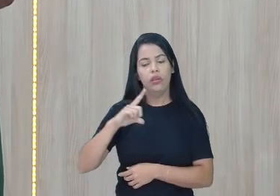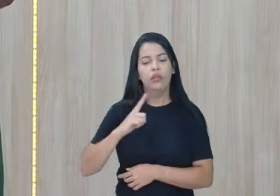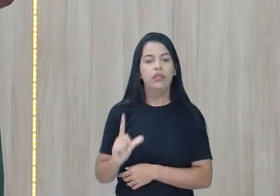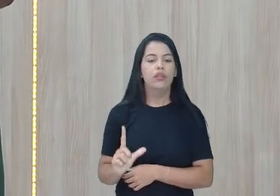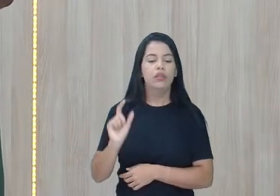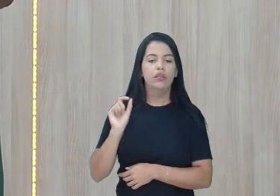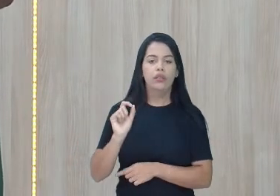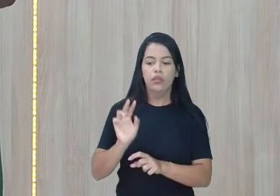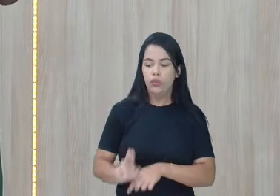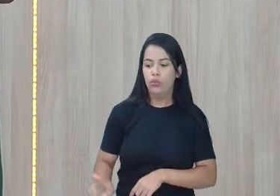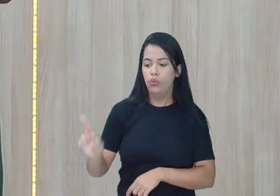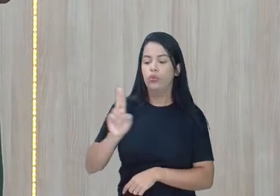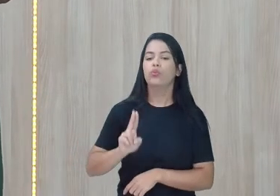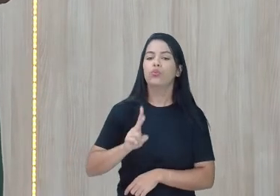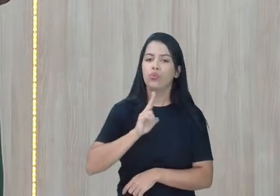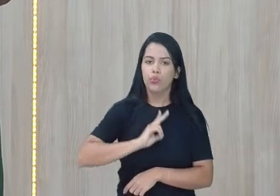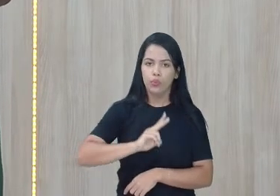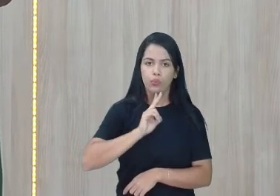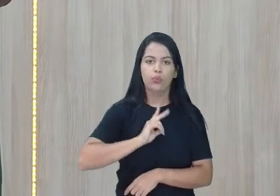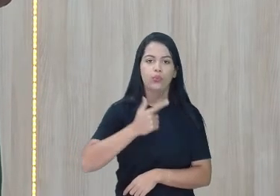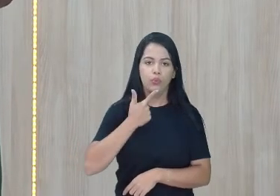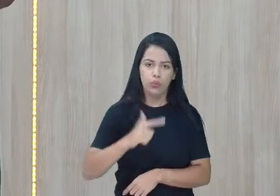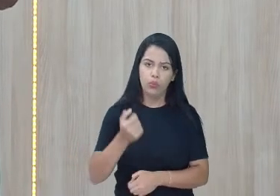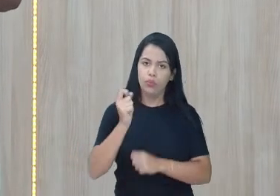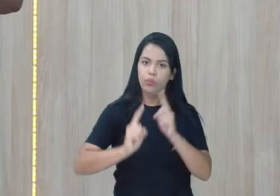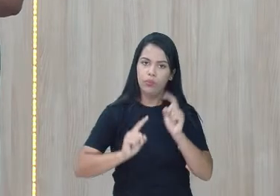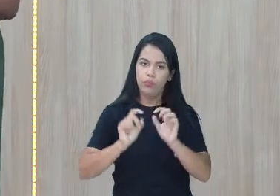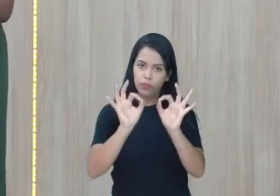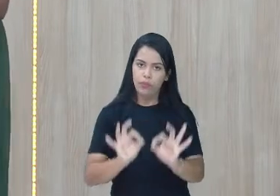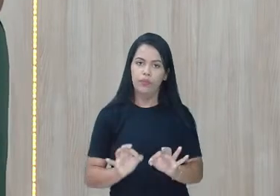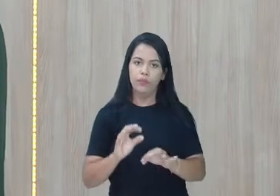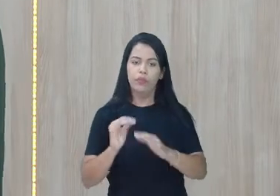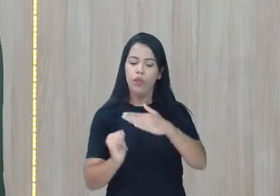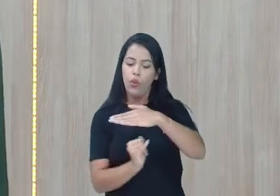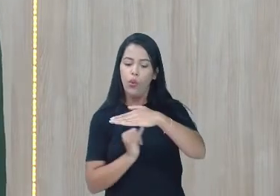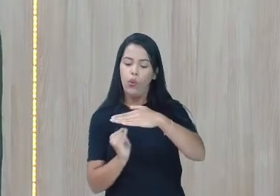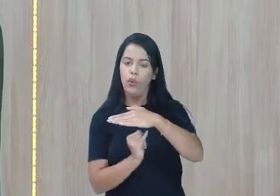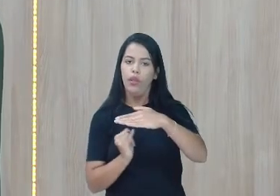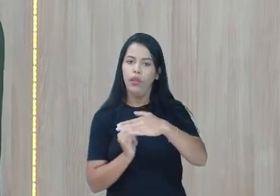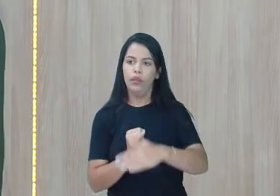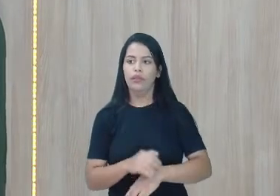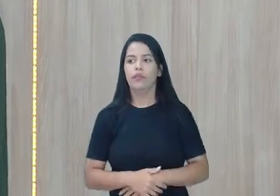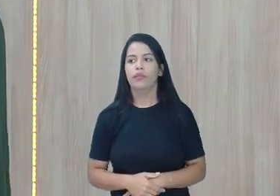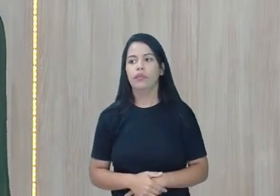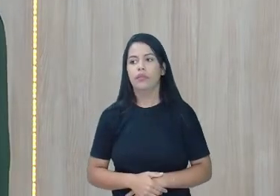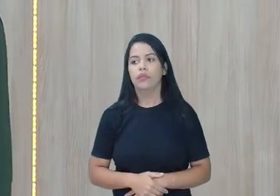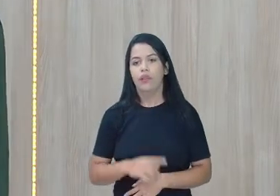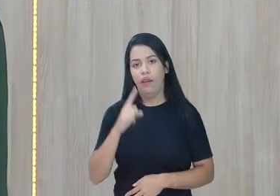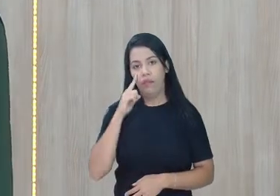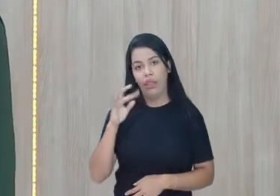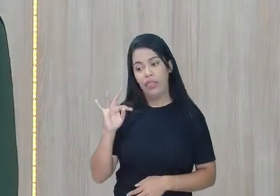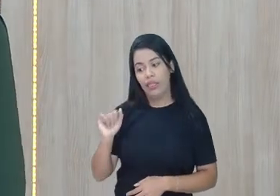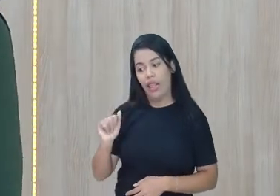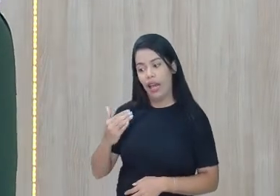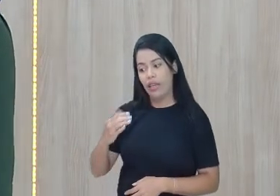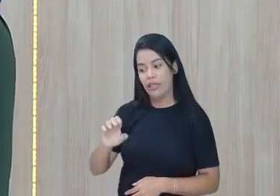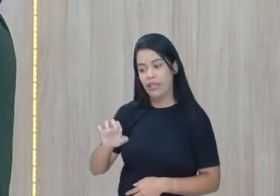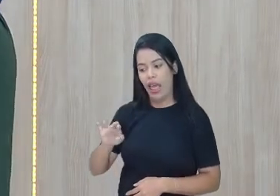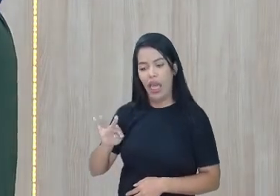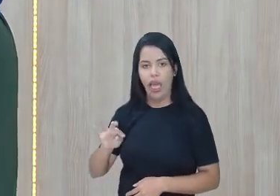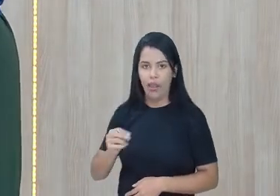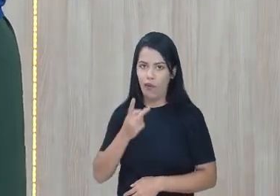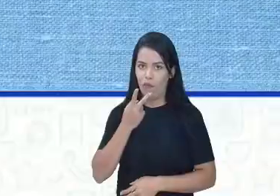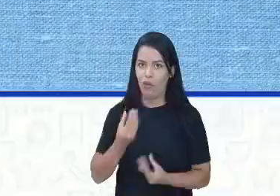utilização desses vícios de linguagem, dessas expressões, tá certo? Coloquiais. Ó, tá vendo? Tá certo? As